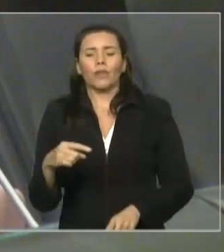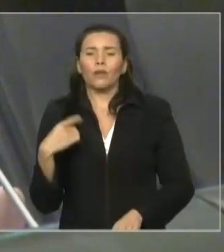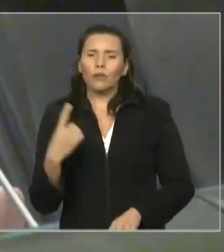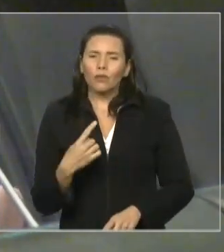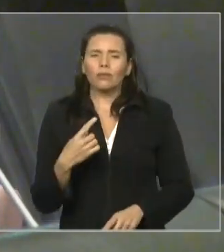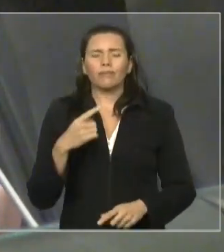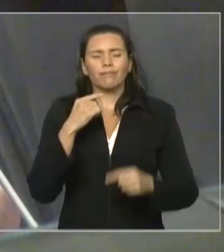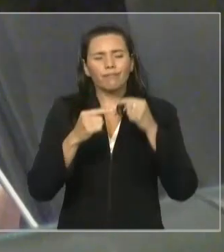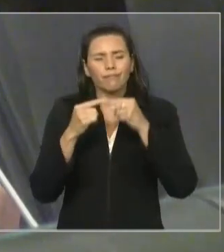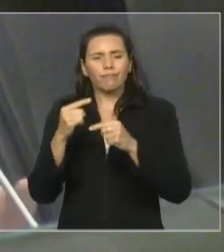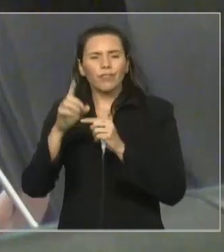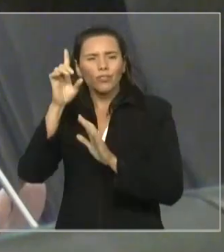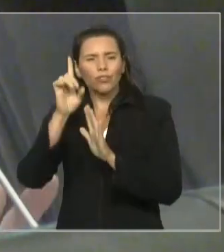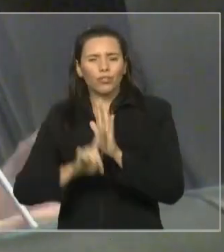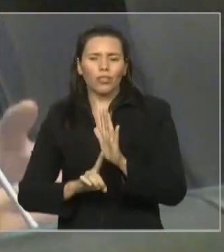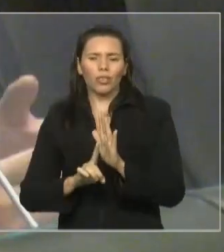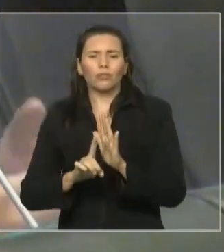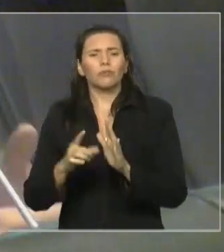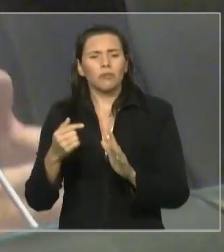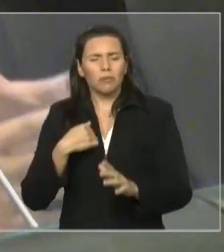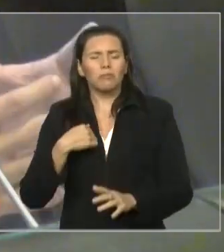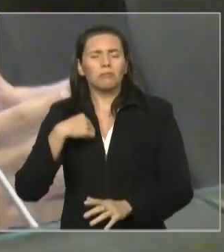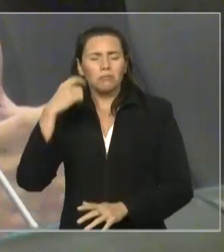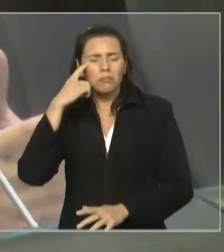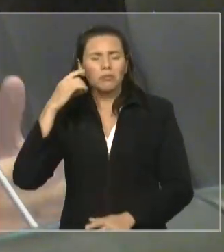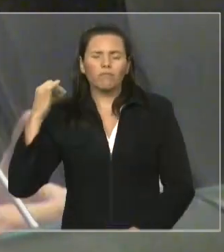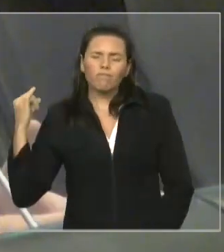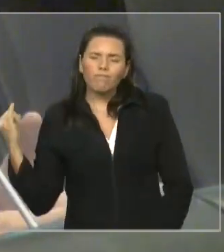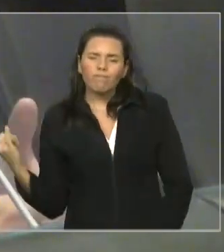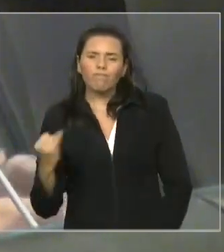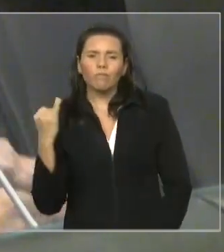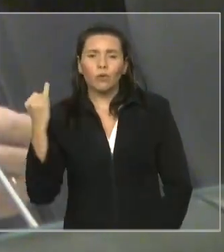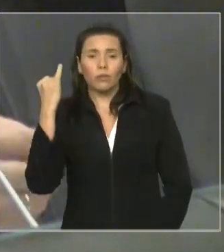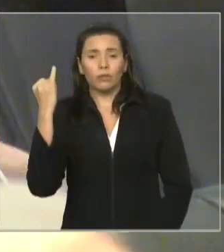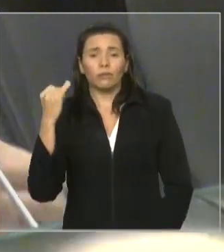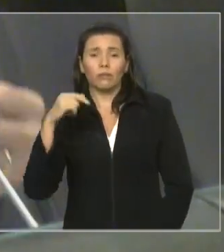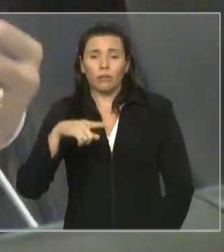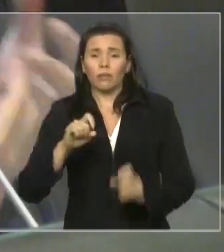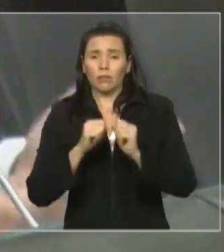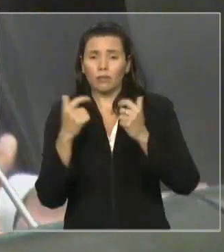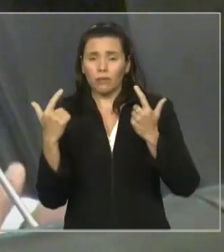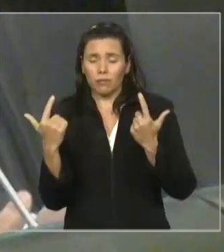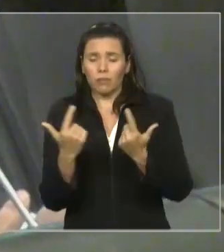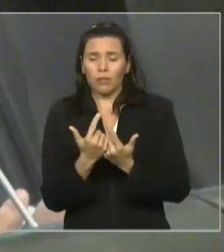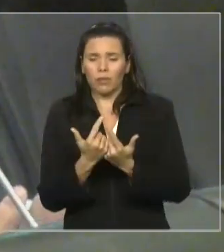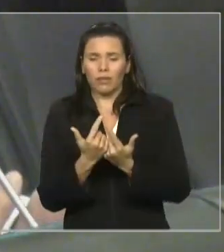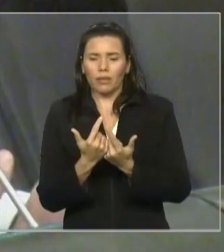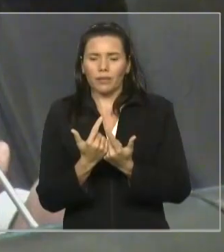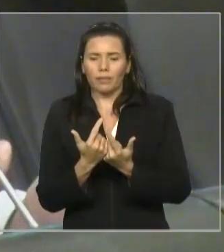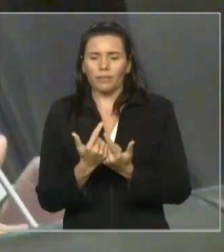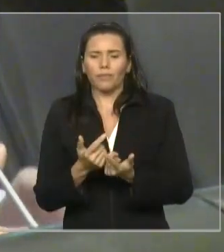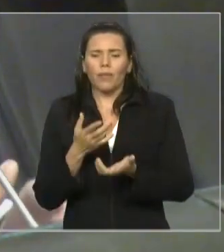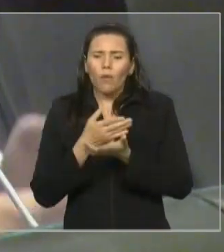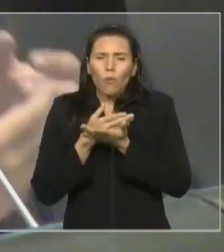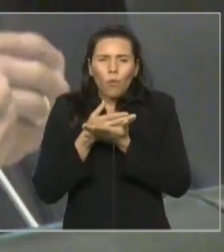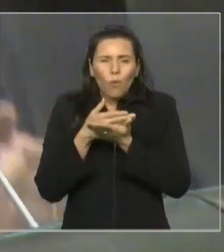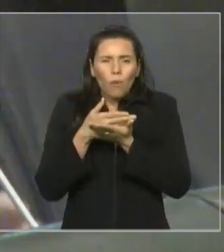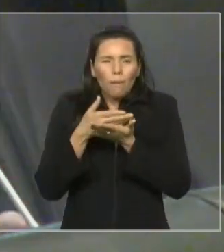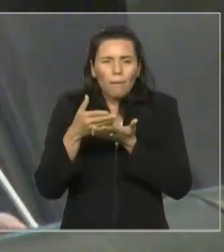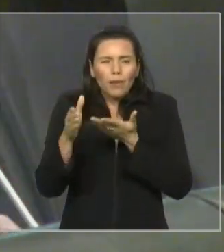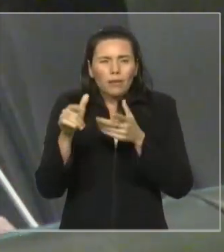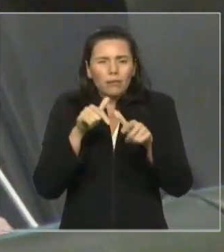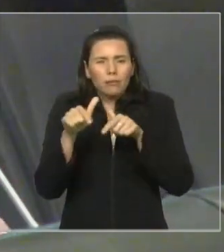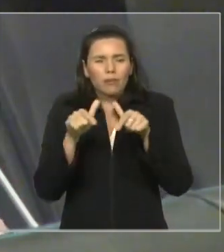forma global, isso é importantíssimo. Eu acho que parte dessa Assembleia aqui, a iniciativa para muitas dessas coisas, essa